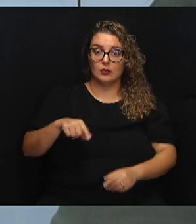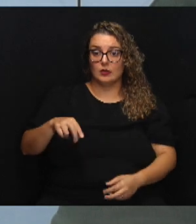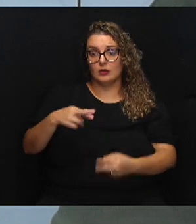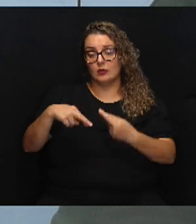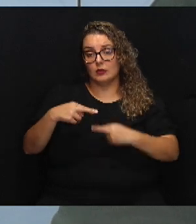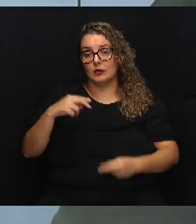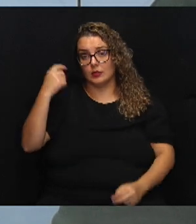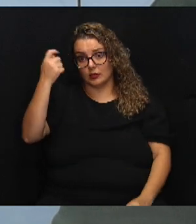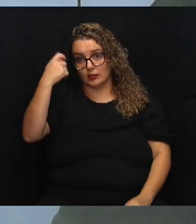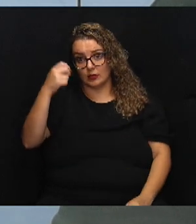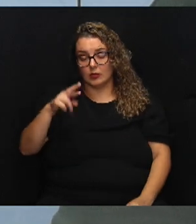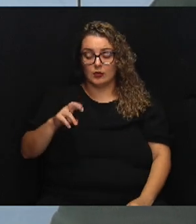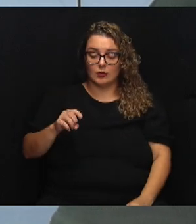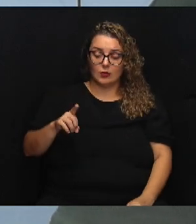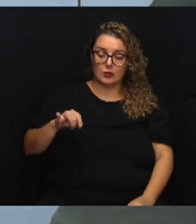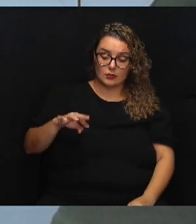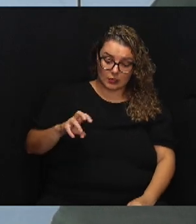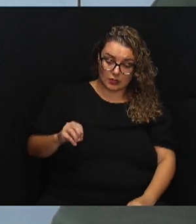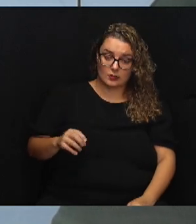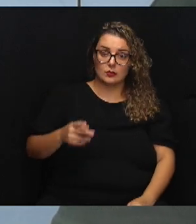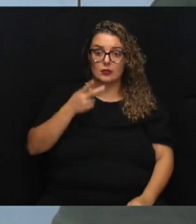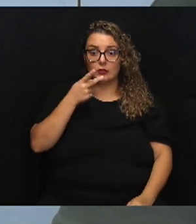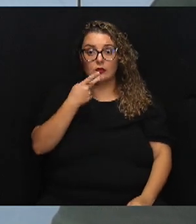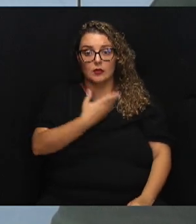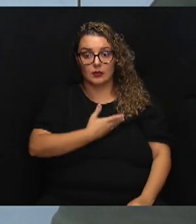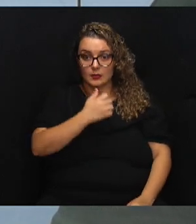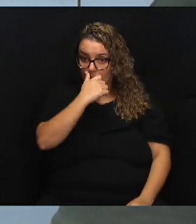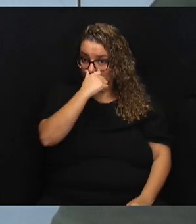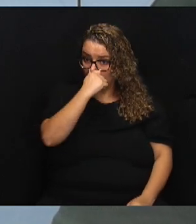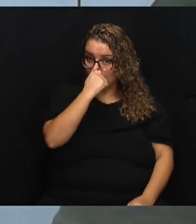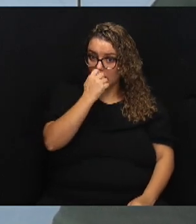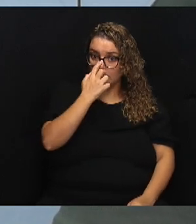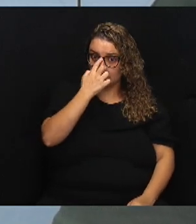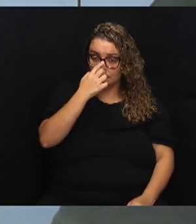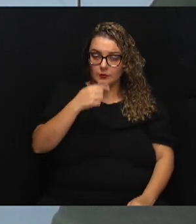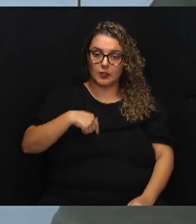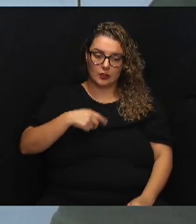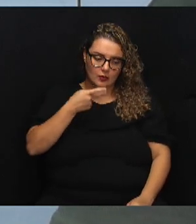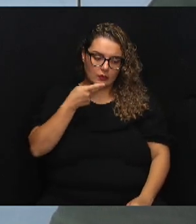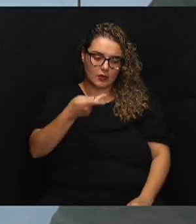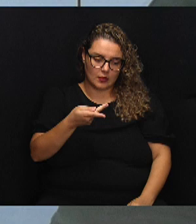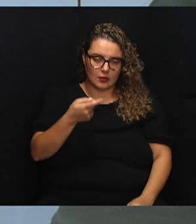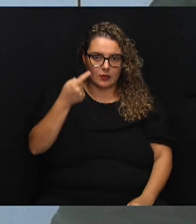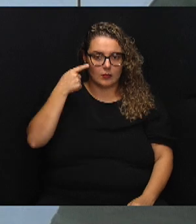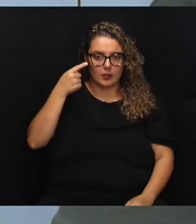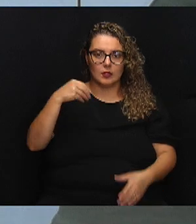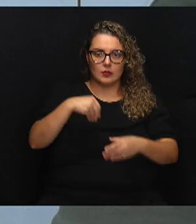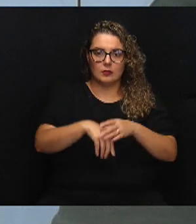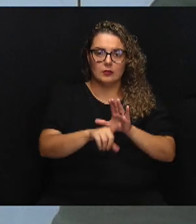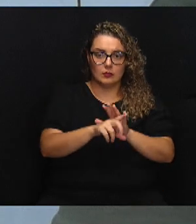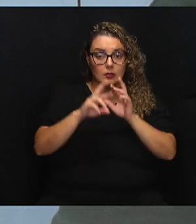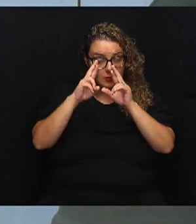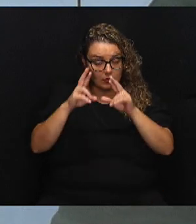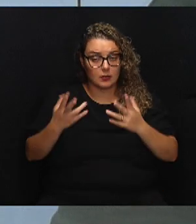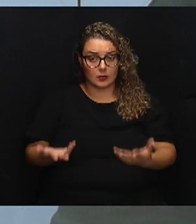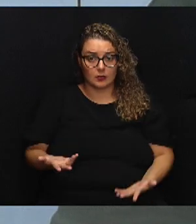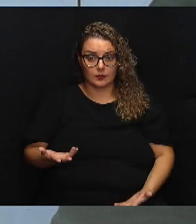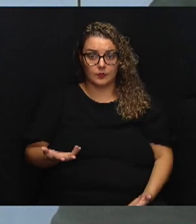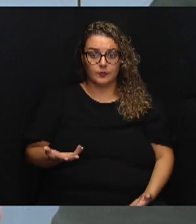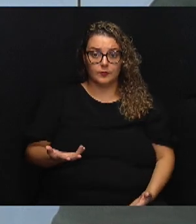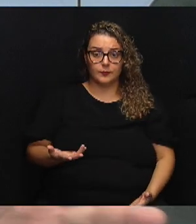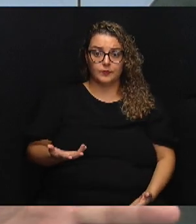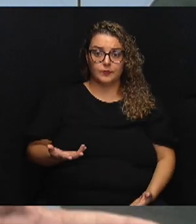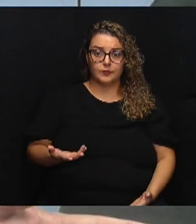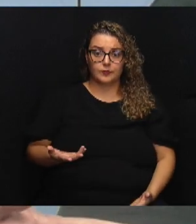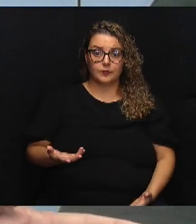né, que eu falo para os meus colegas também, e eu falo o que eu penso, né, dentro da legalidade e com respeito aos meus pares.